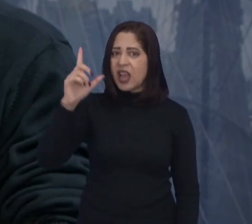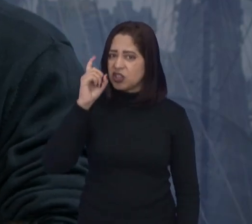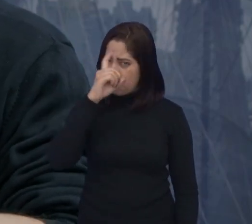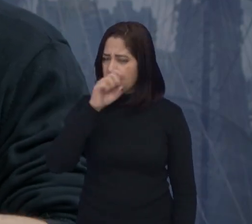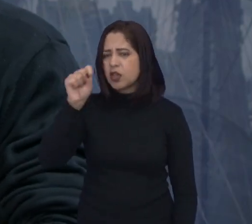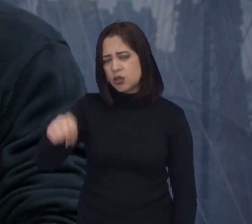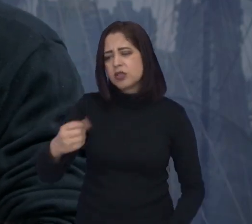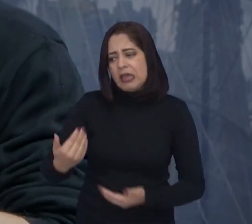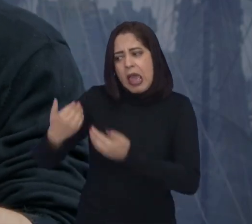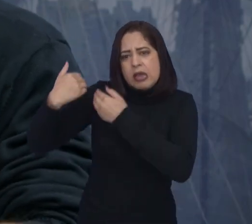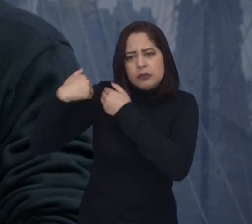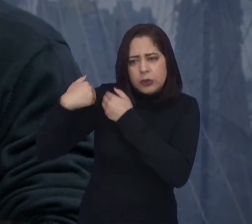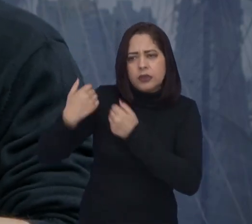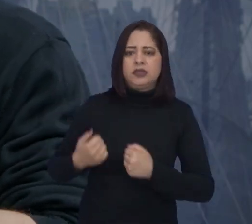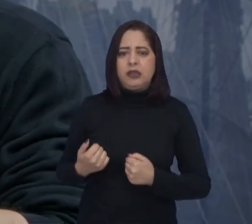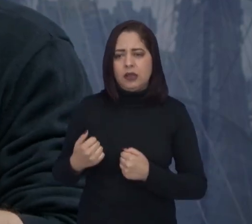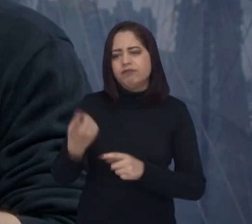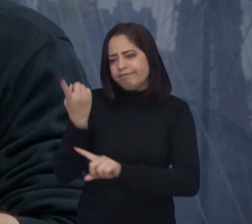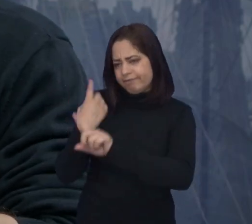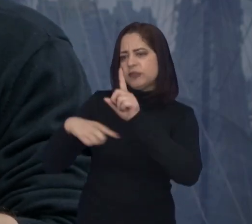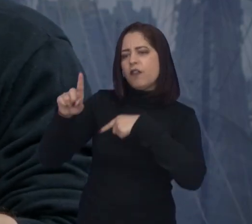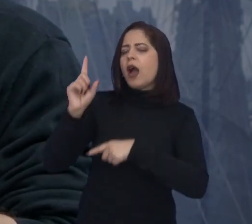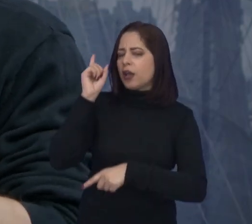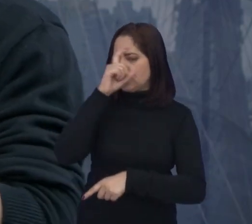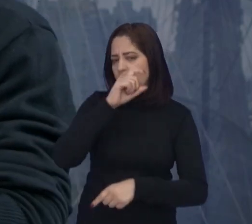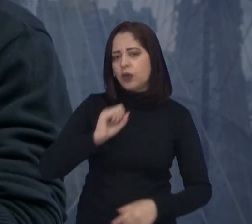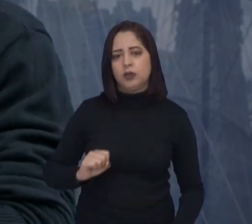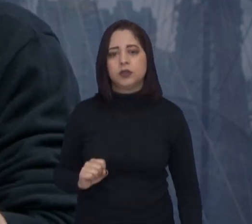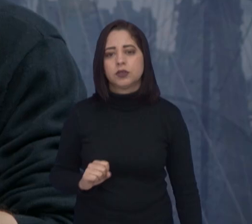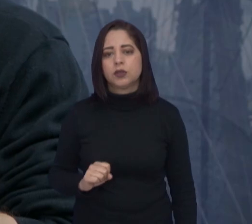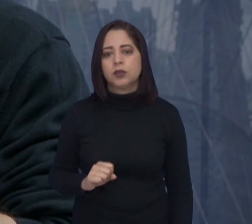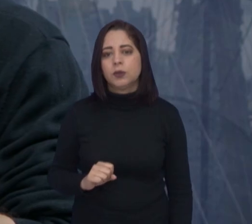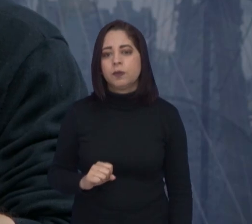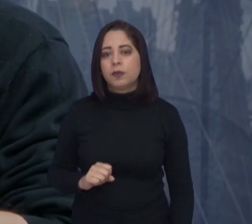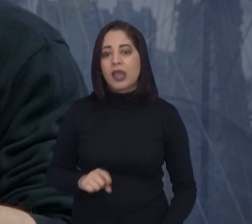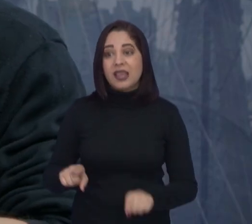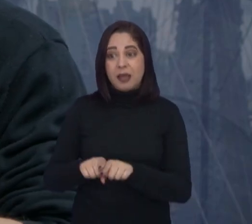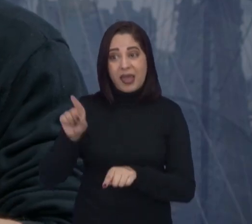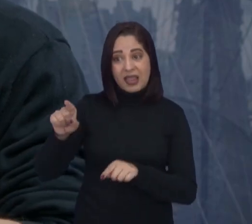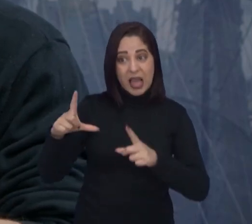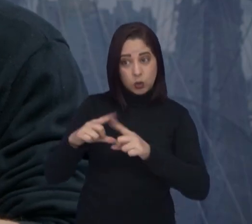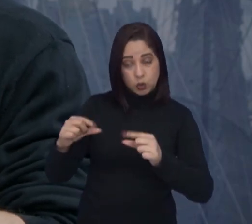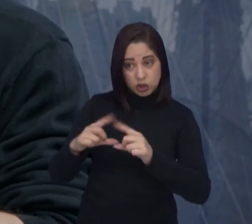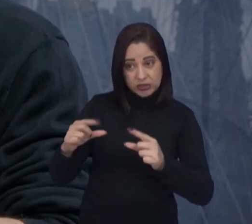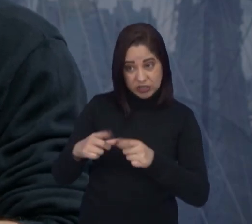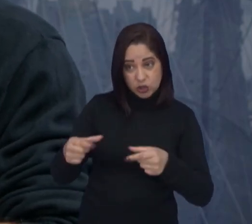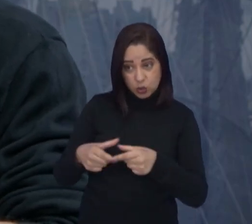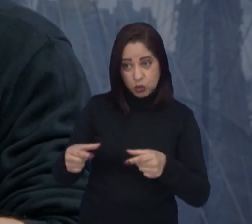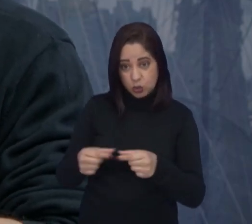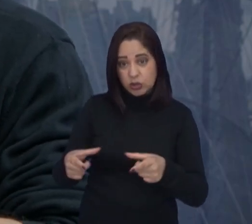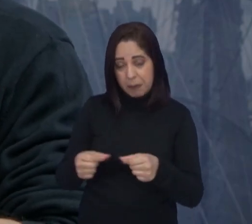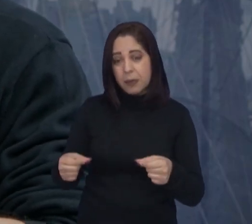sim em ter a sua autogestão, a sua automodelação. E até lembro, queria comentar contigo, no Japão sofre muito eu comentei contigo antes,